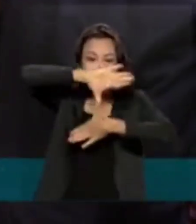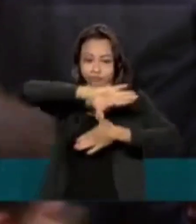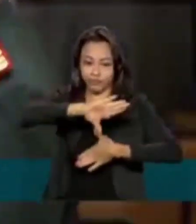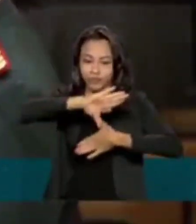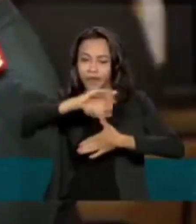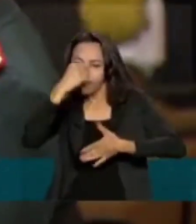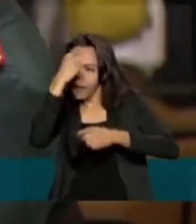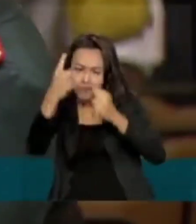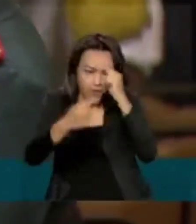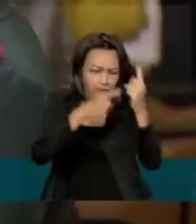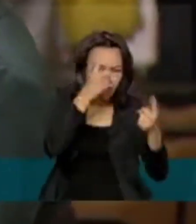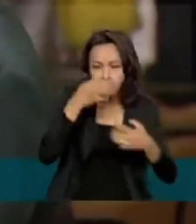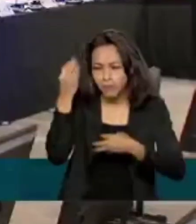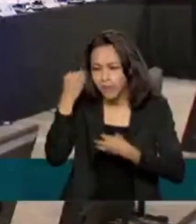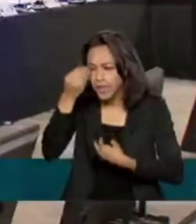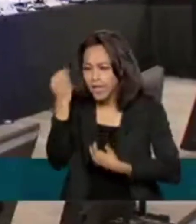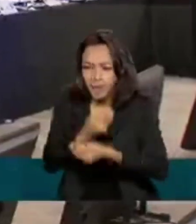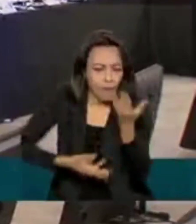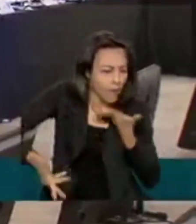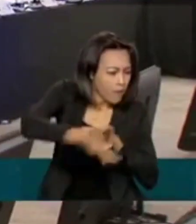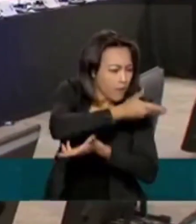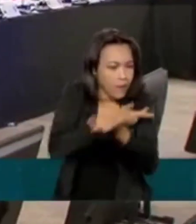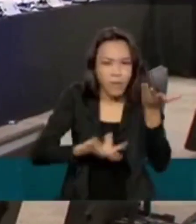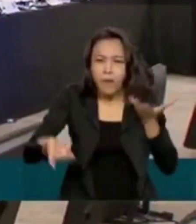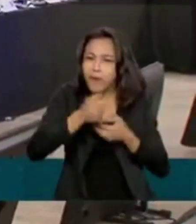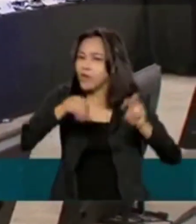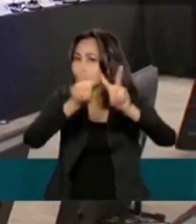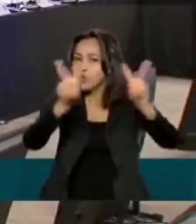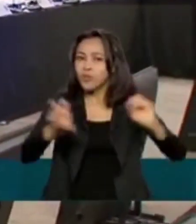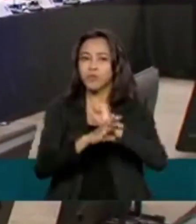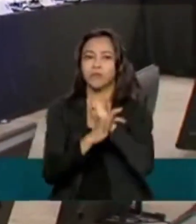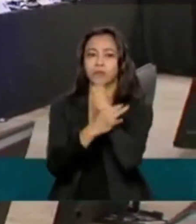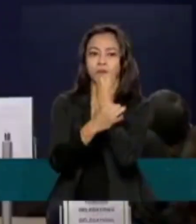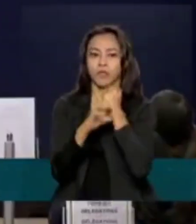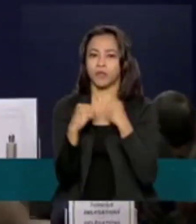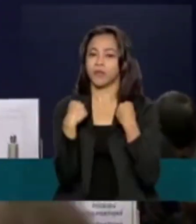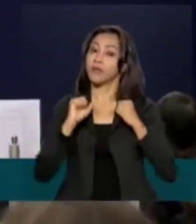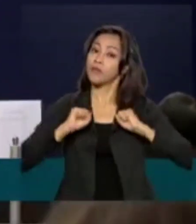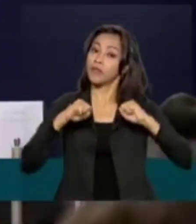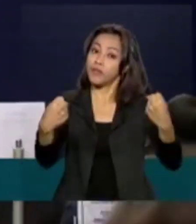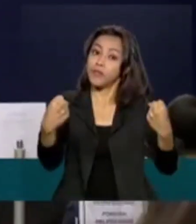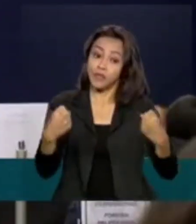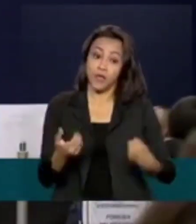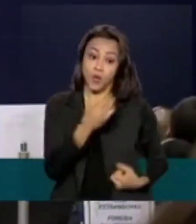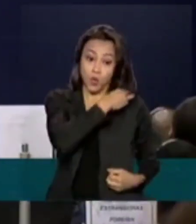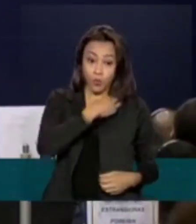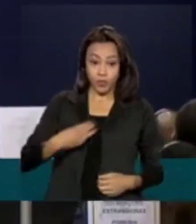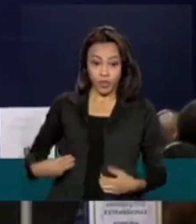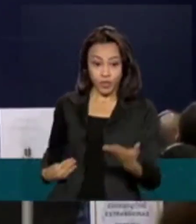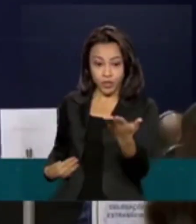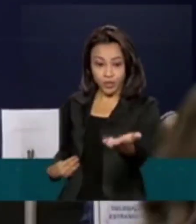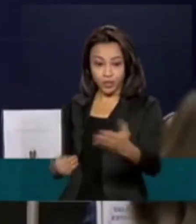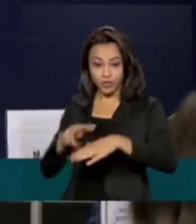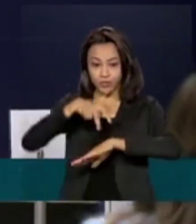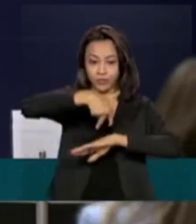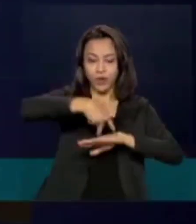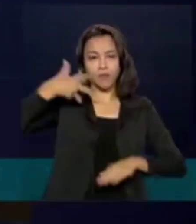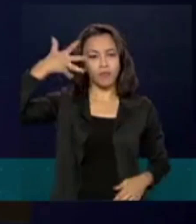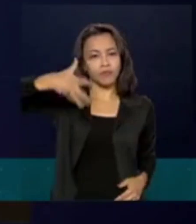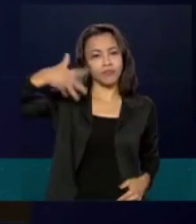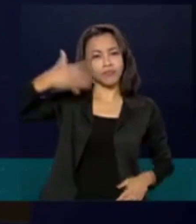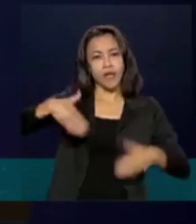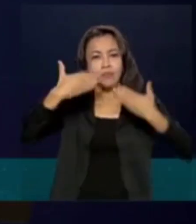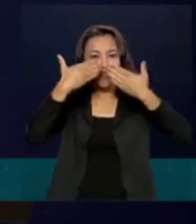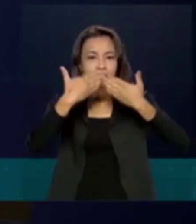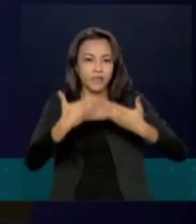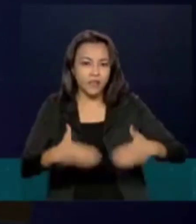de ideias e experiências nas áreas de segurança e defesa. O ministro da Defesa fez um discurso de abertura.